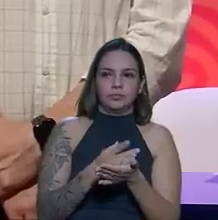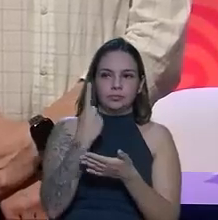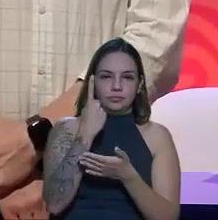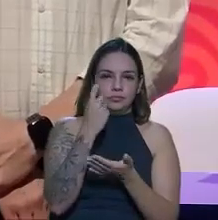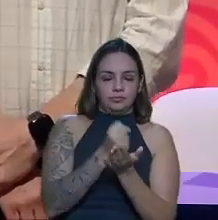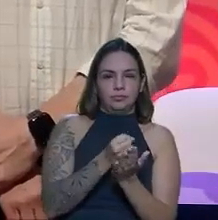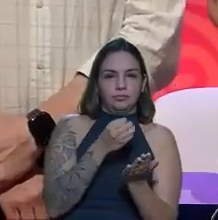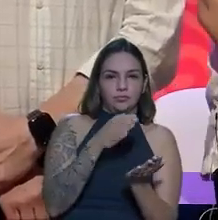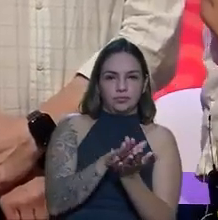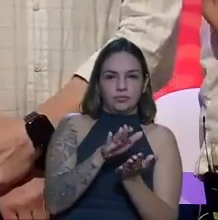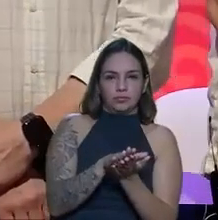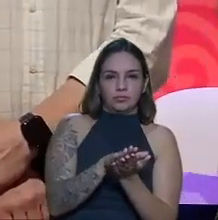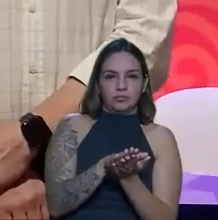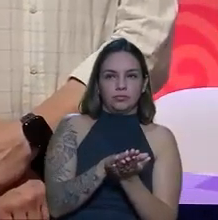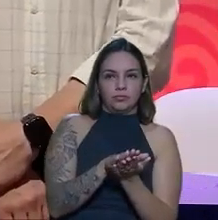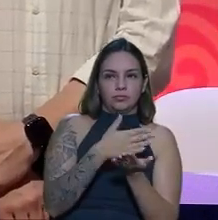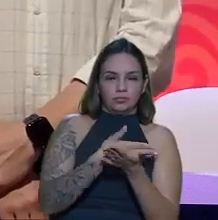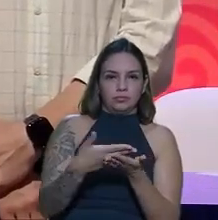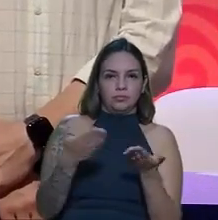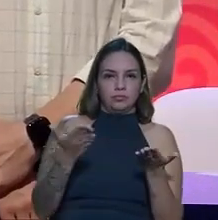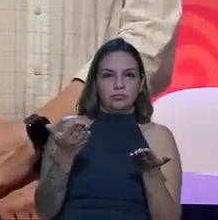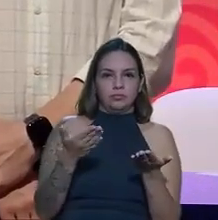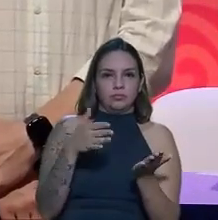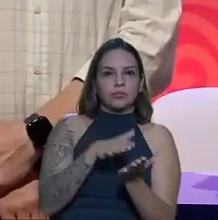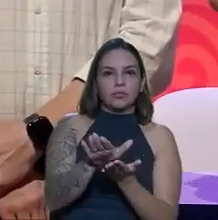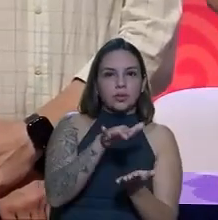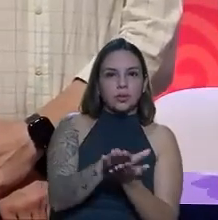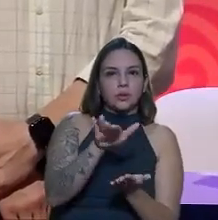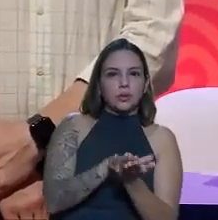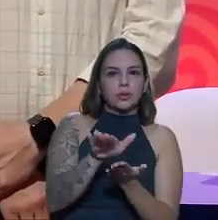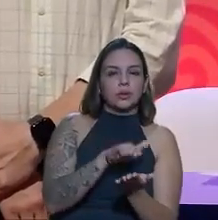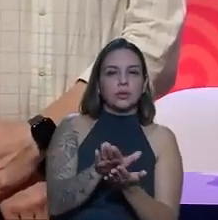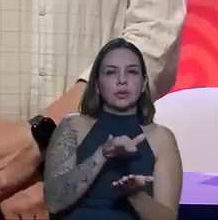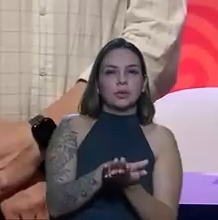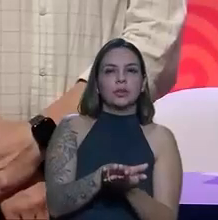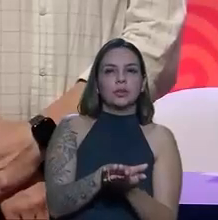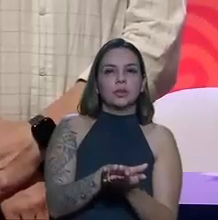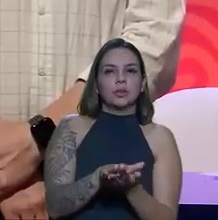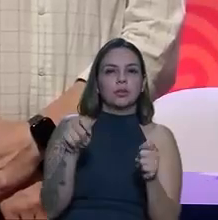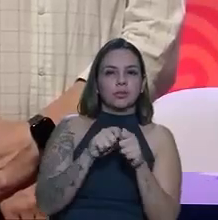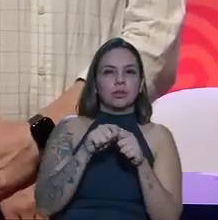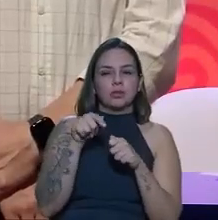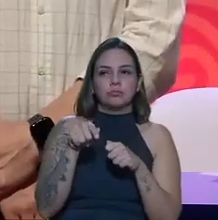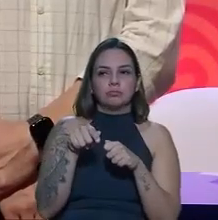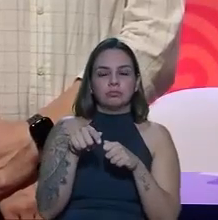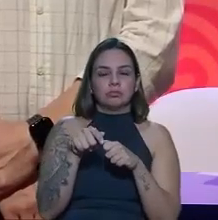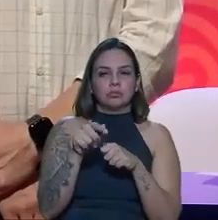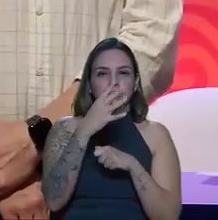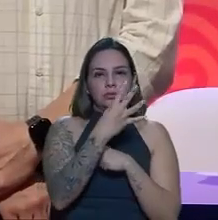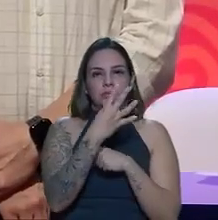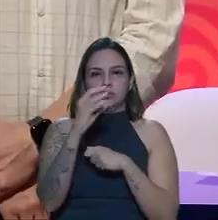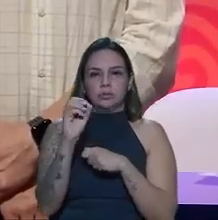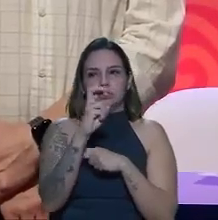uma edição que vai começar agora, que termina só domingo, e composto desses